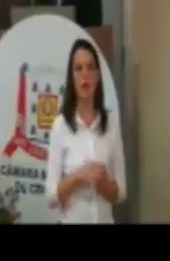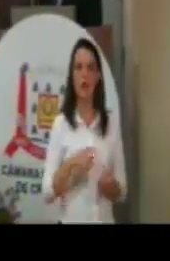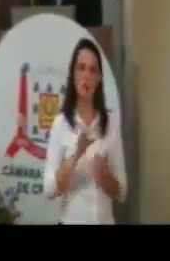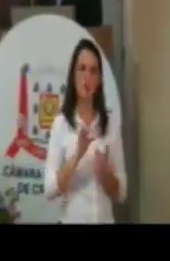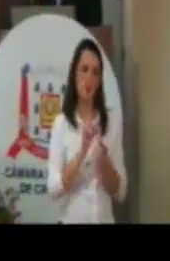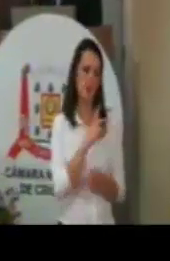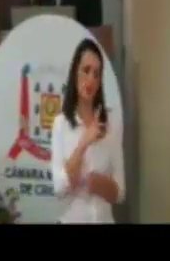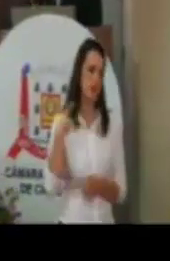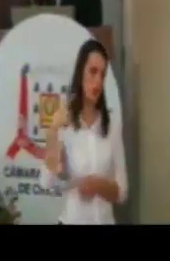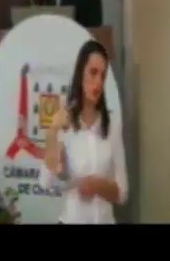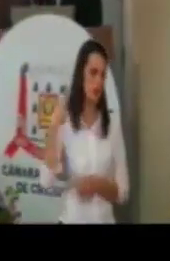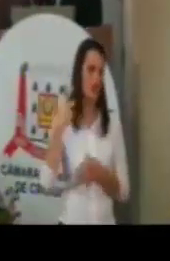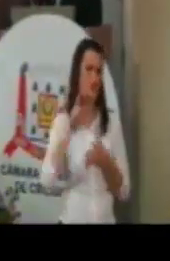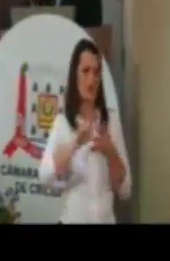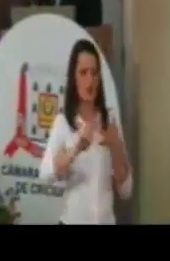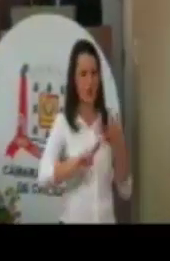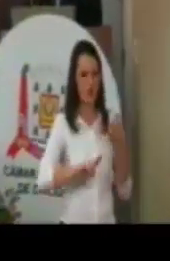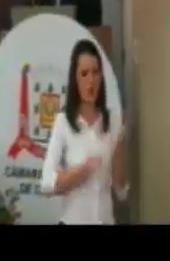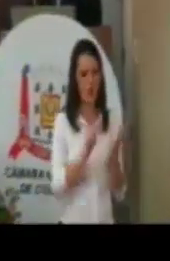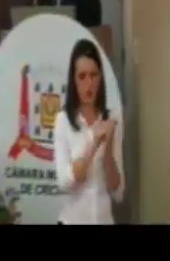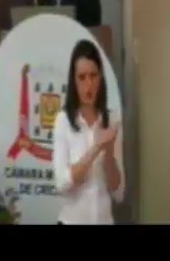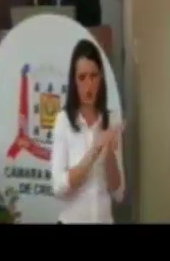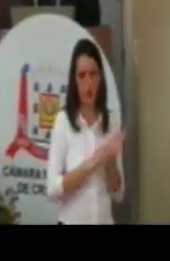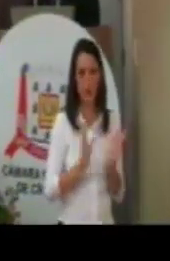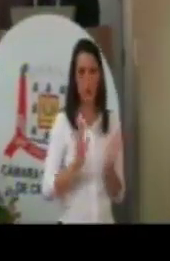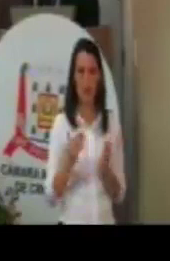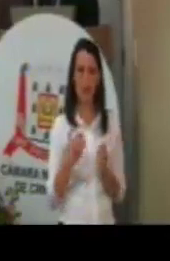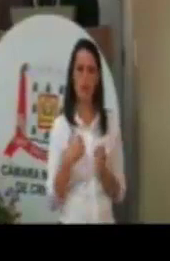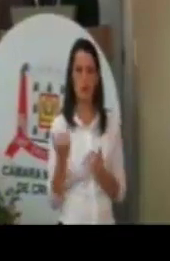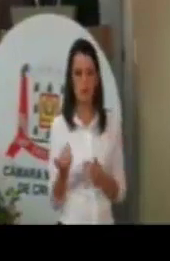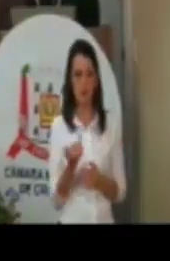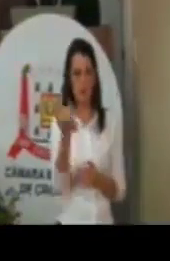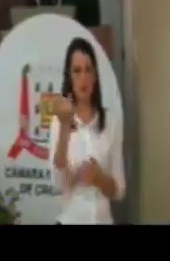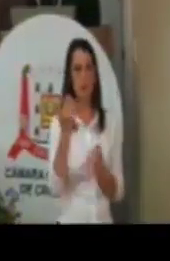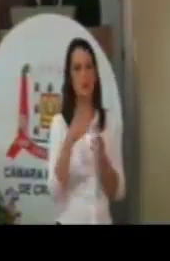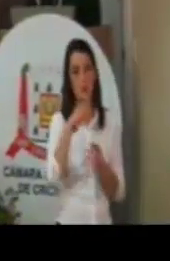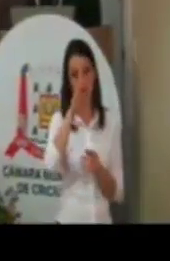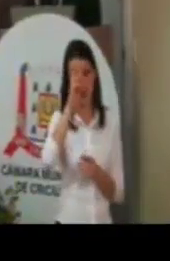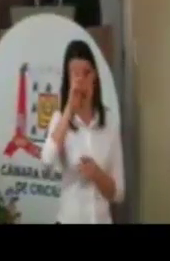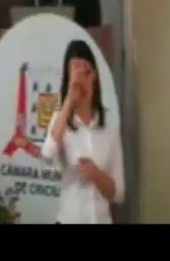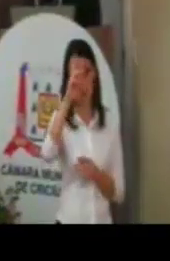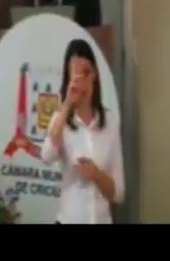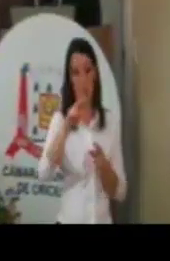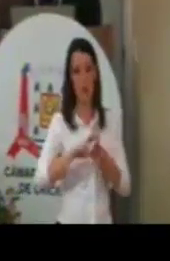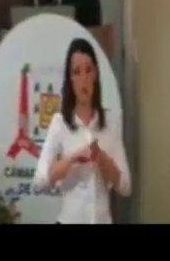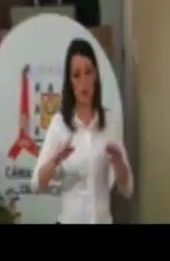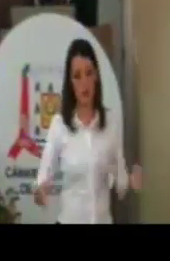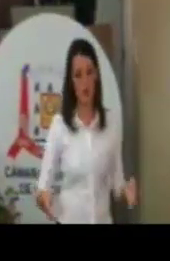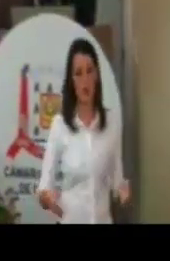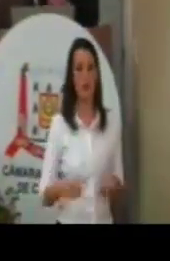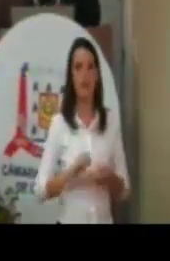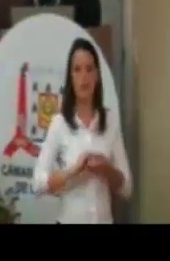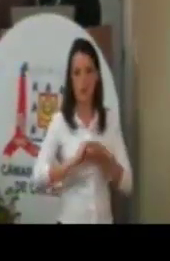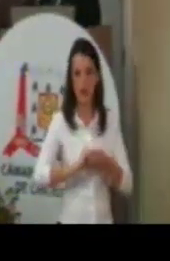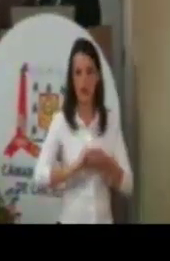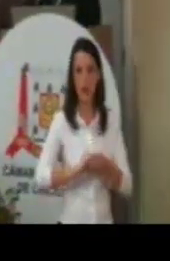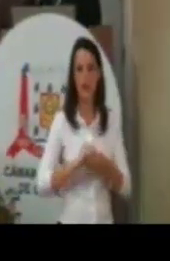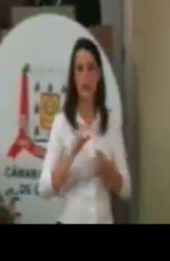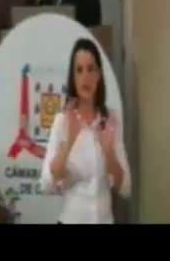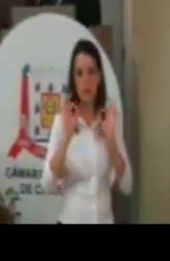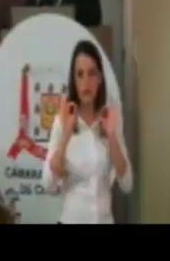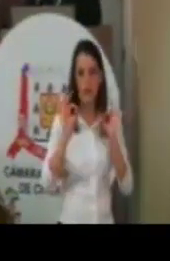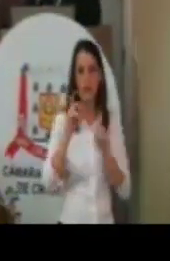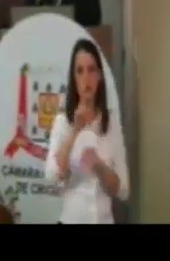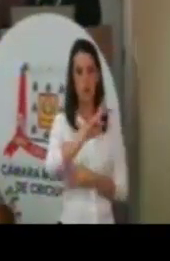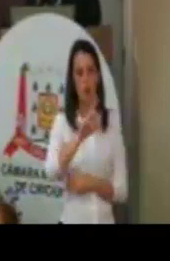demais autoridades já nominadas aqui pelo protocolo com assento à mesa. Quero cumprimentar todos e a todas, saudar aqui de modo